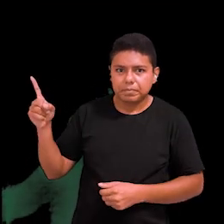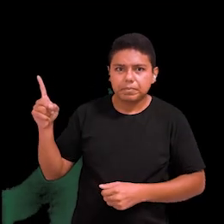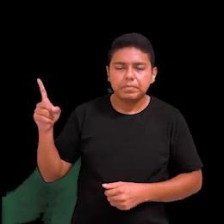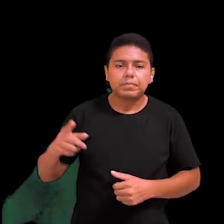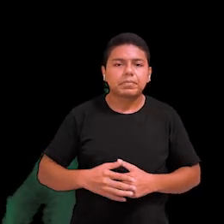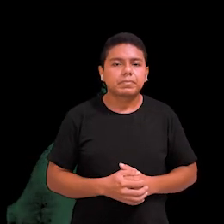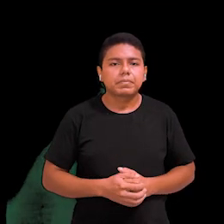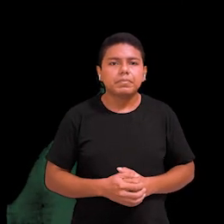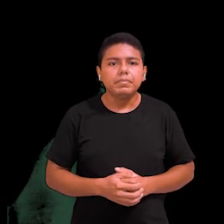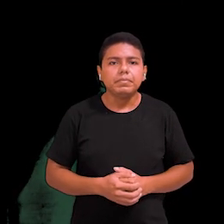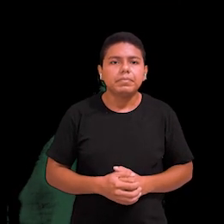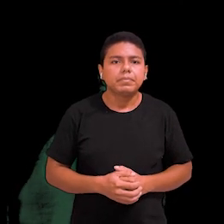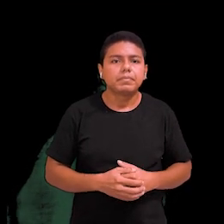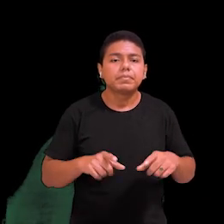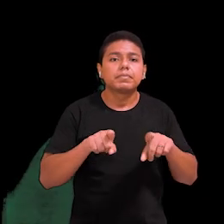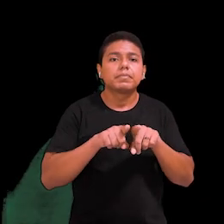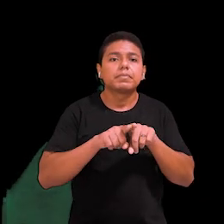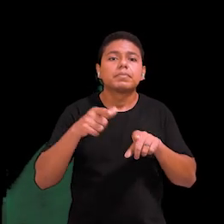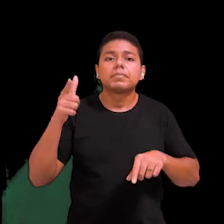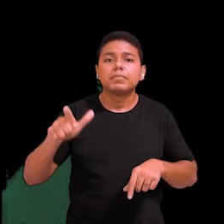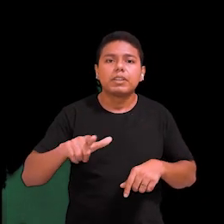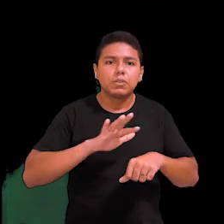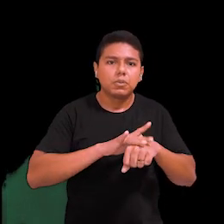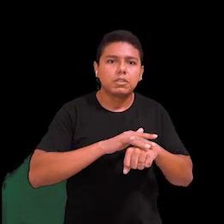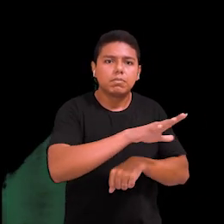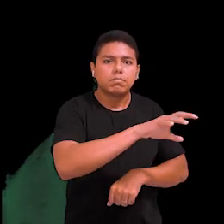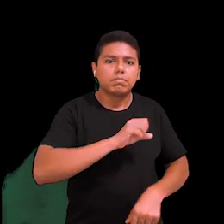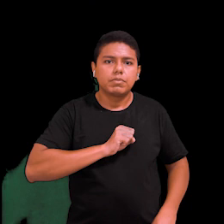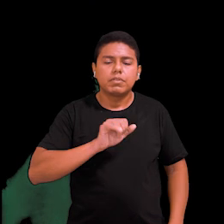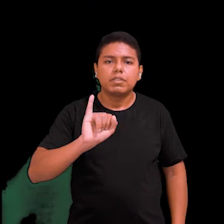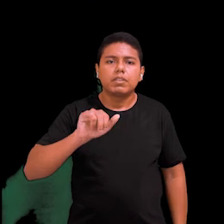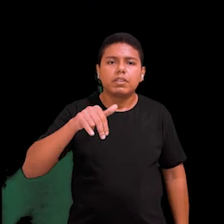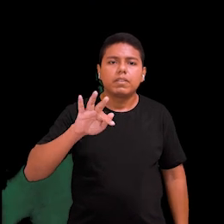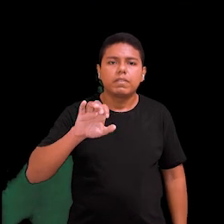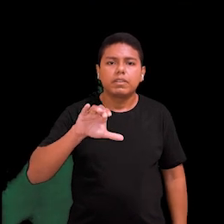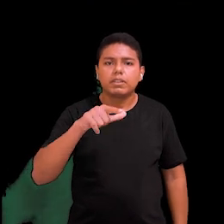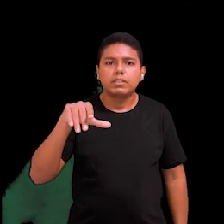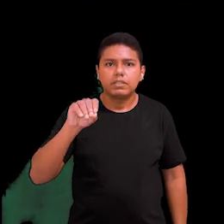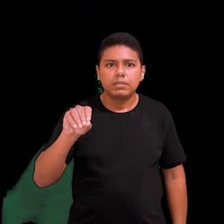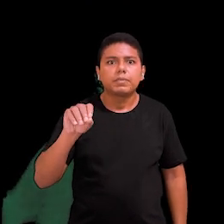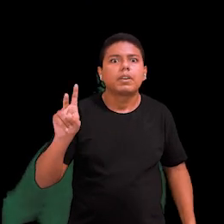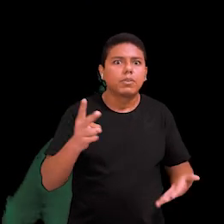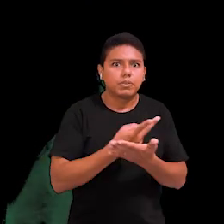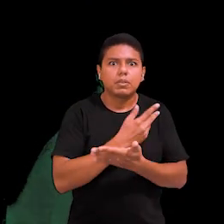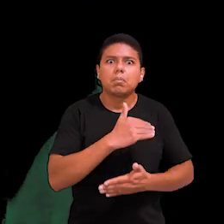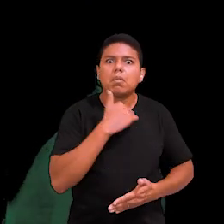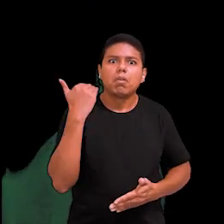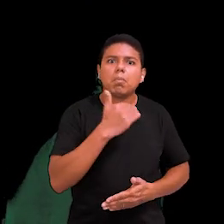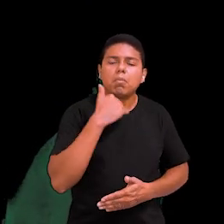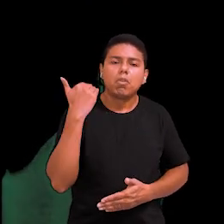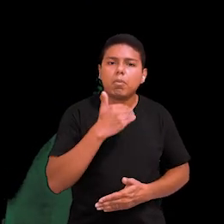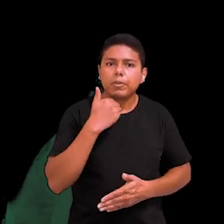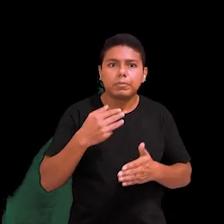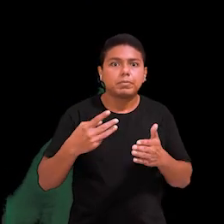destacados aqui. Uma outra intercorrência no puerpério é a infecção puerperal. É uma das 3